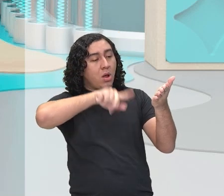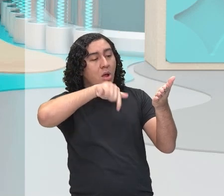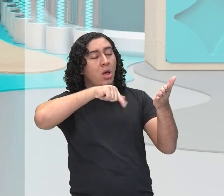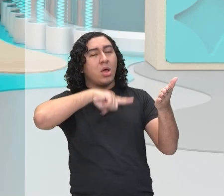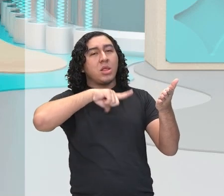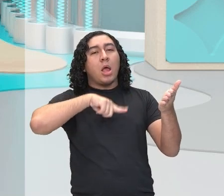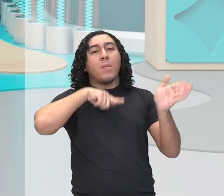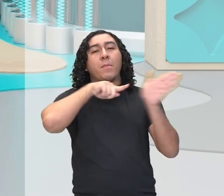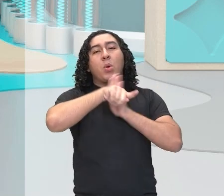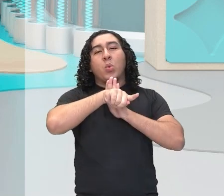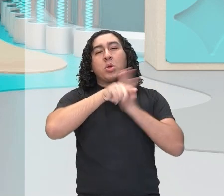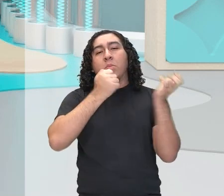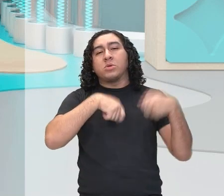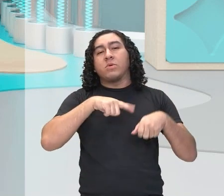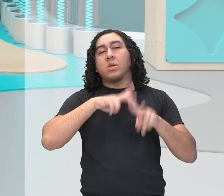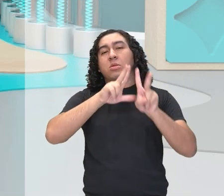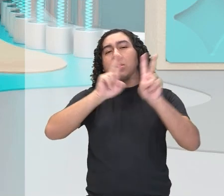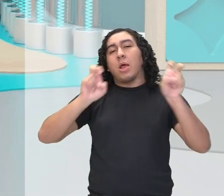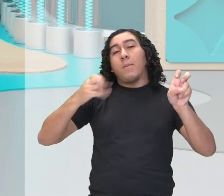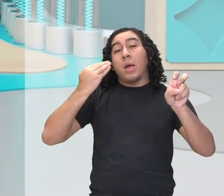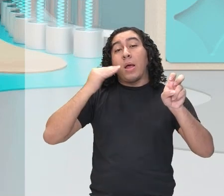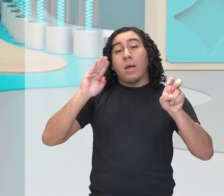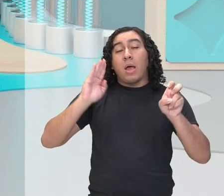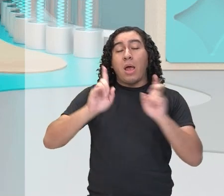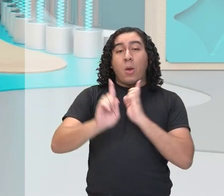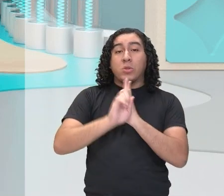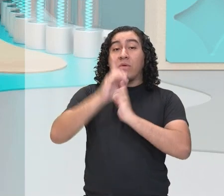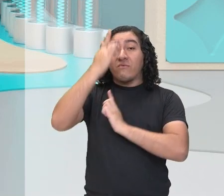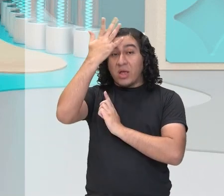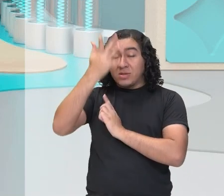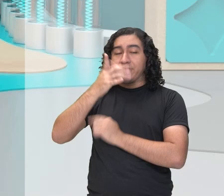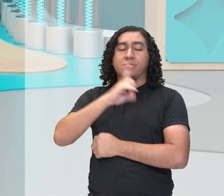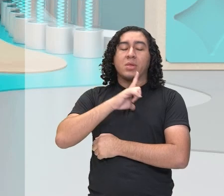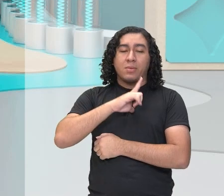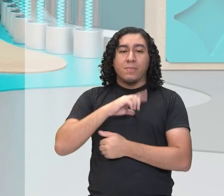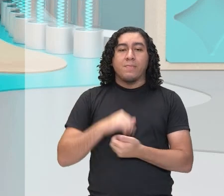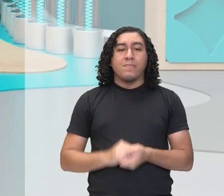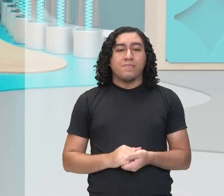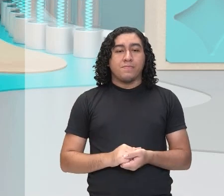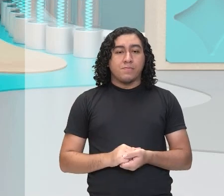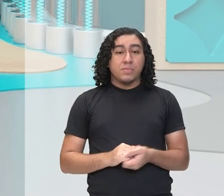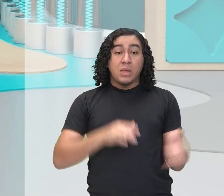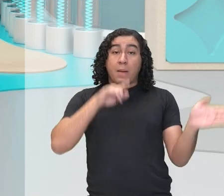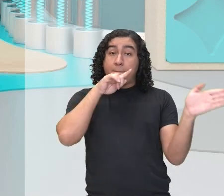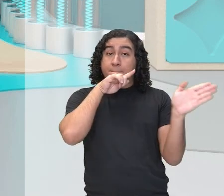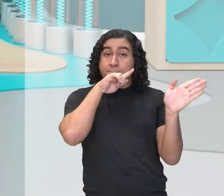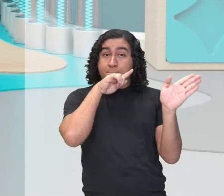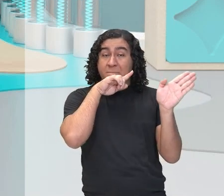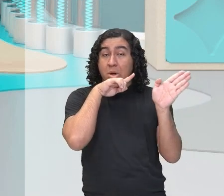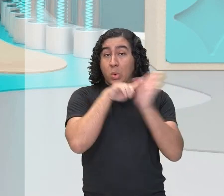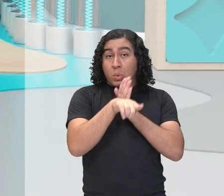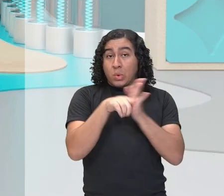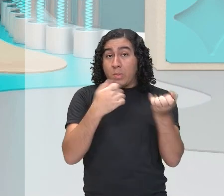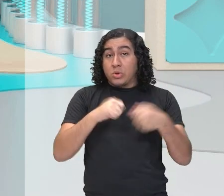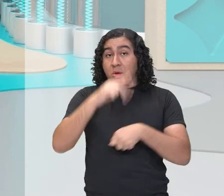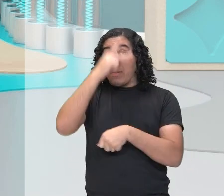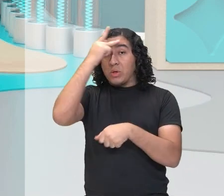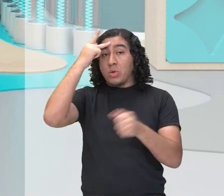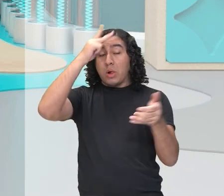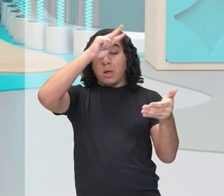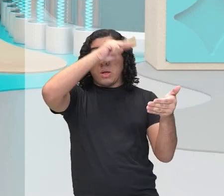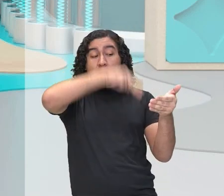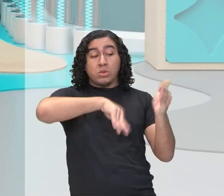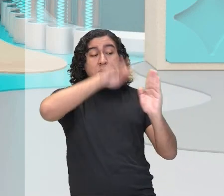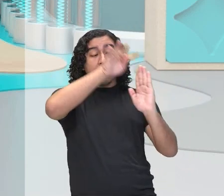me ajuda a identificar este tema? Tem sim. Olhem aqui. A pergunta que pode me ajudar a identificar esse